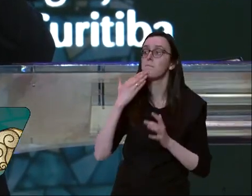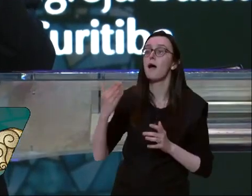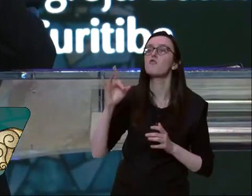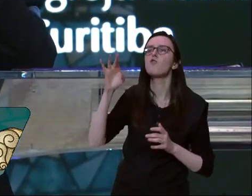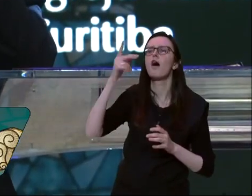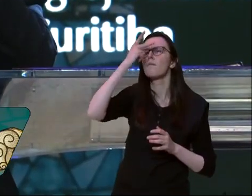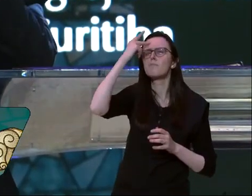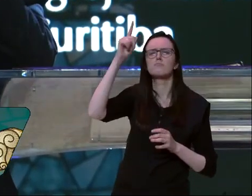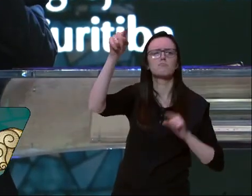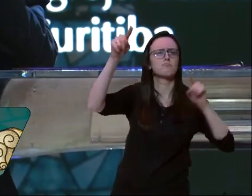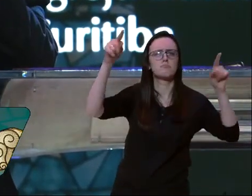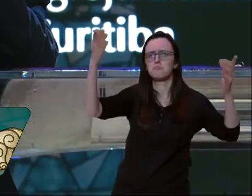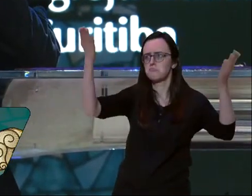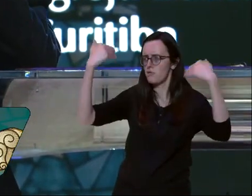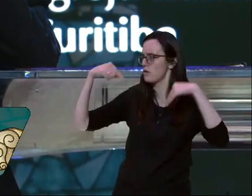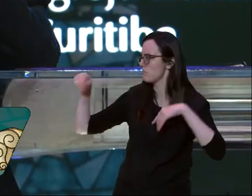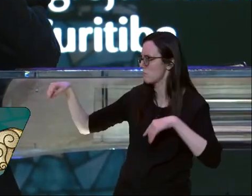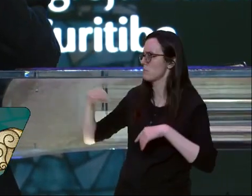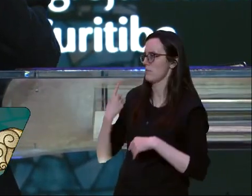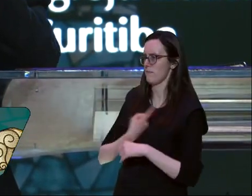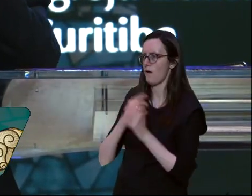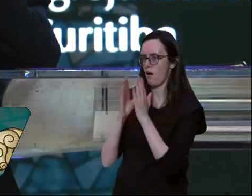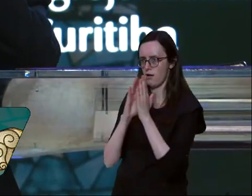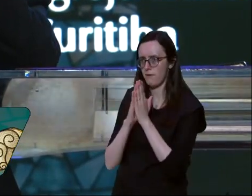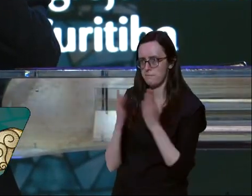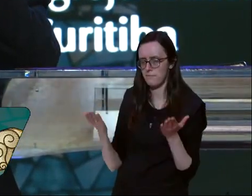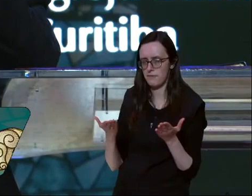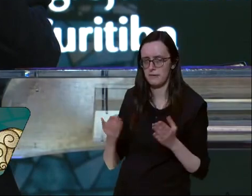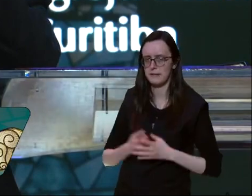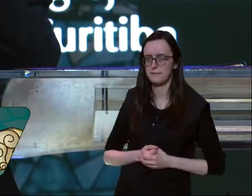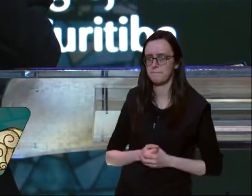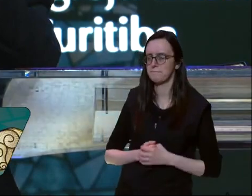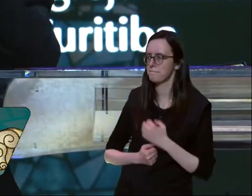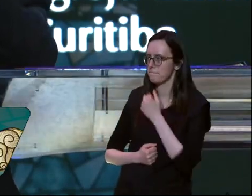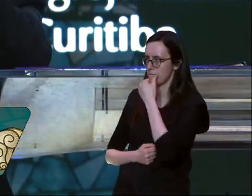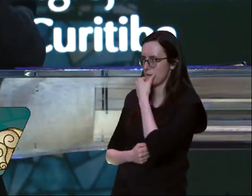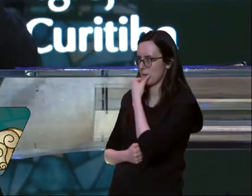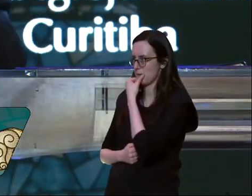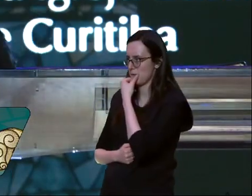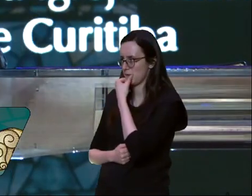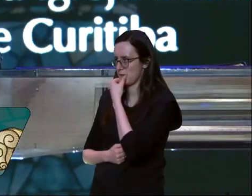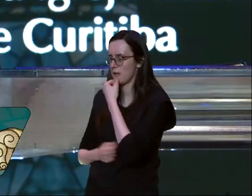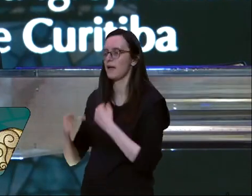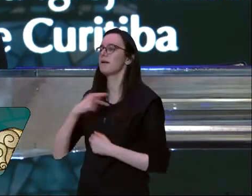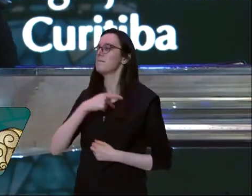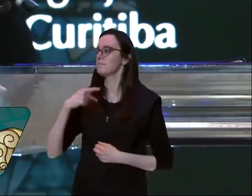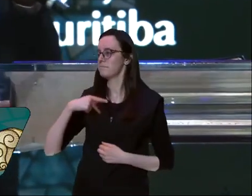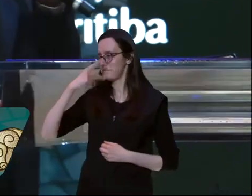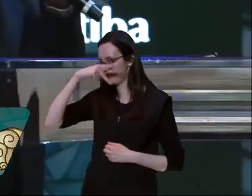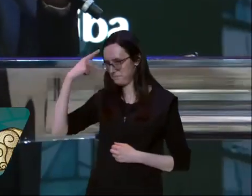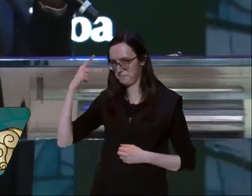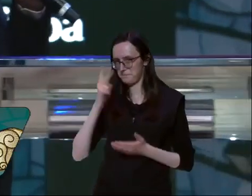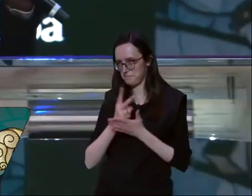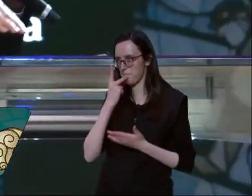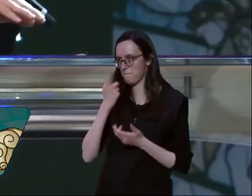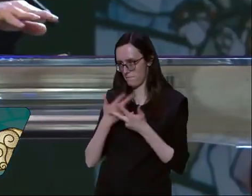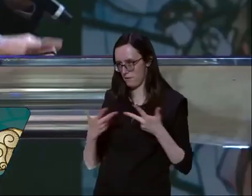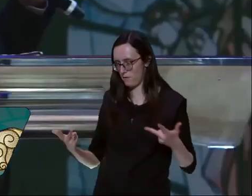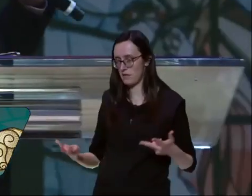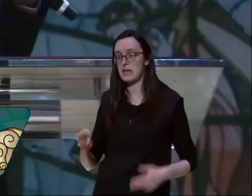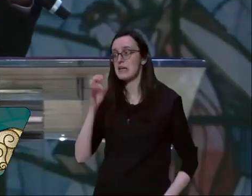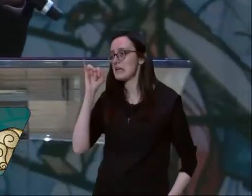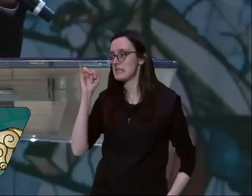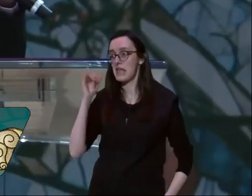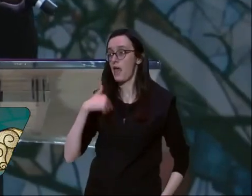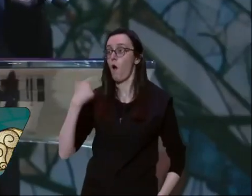frente, que nós queremos orar por você. Pastor Pascoal diz uma coisa muito interessante: se você não é capaz